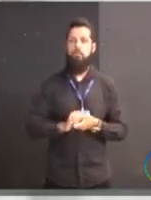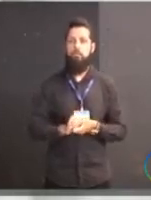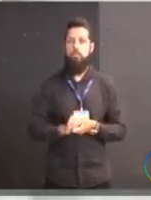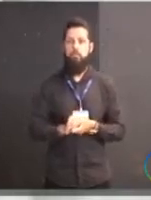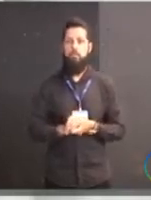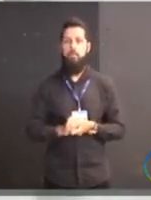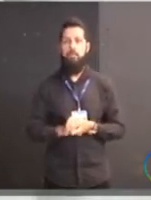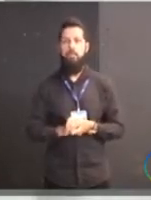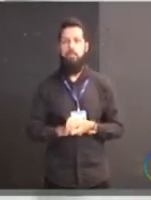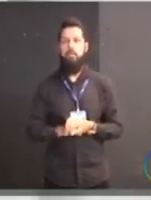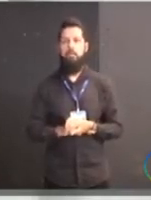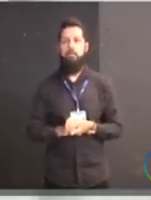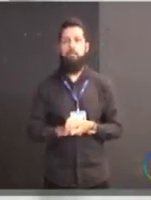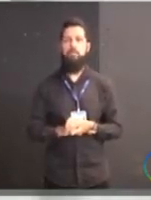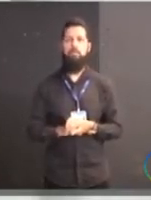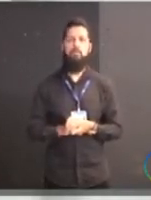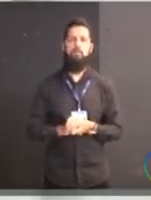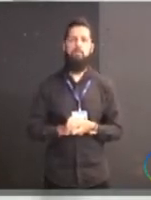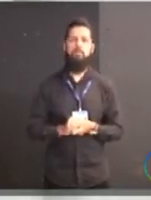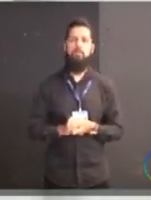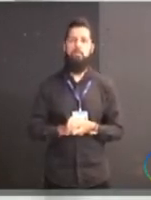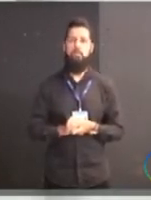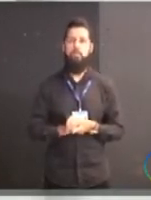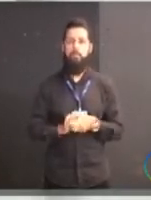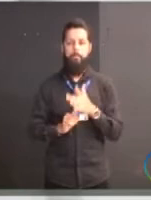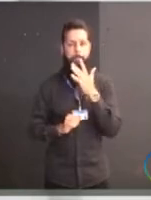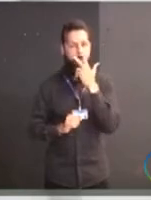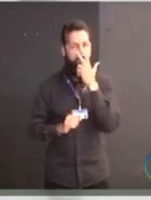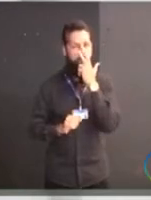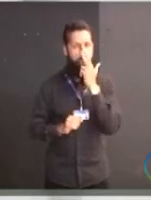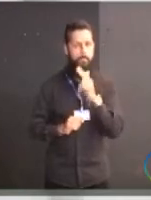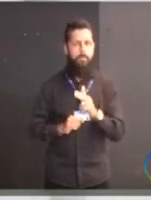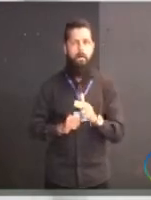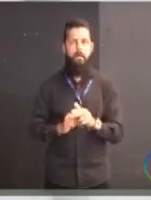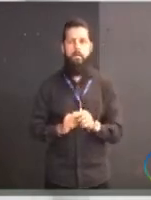não encontramos. Parece que visitamos